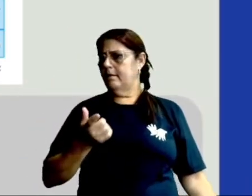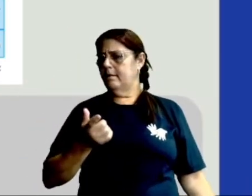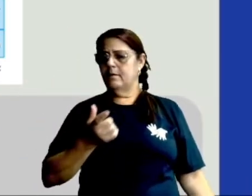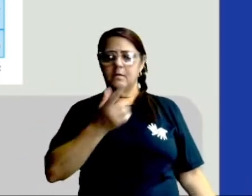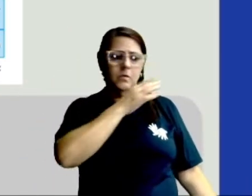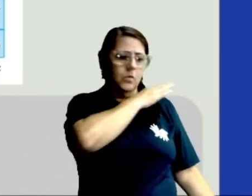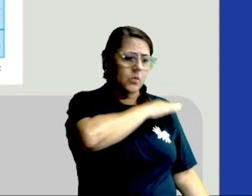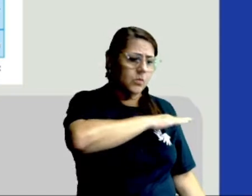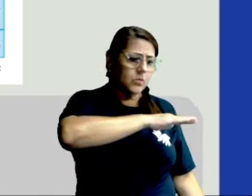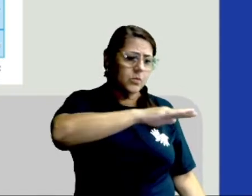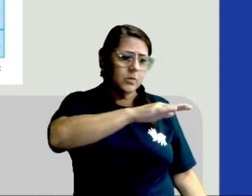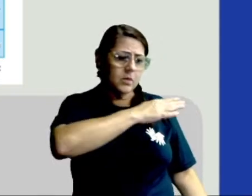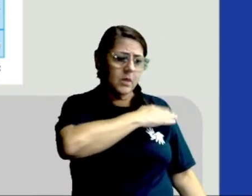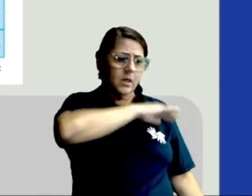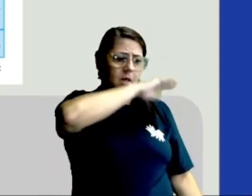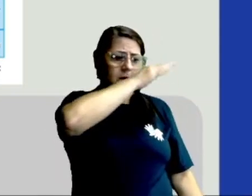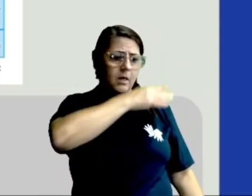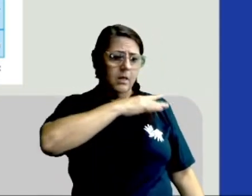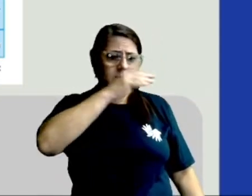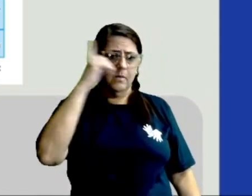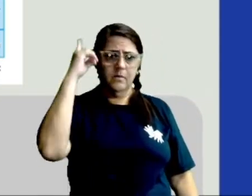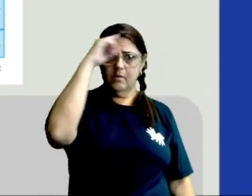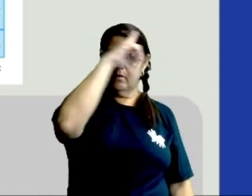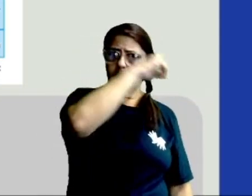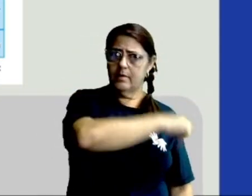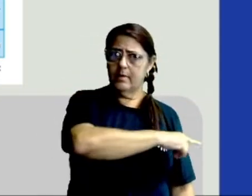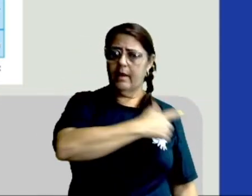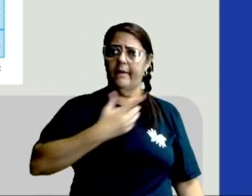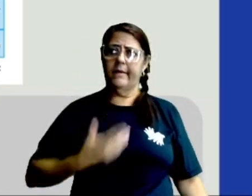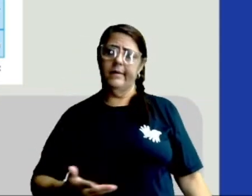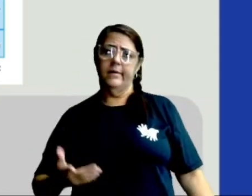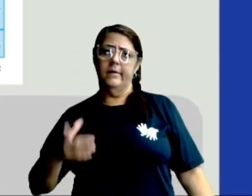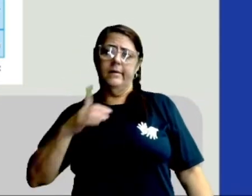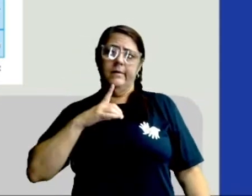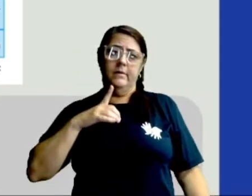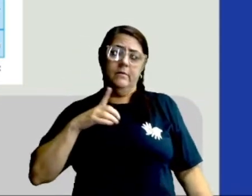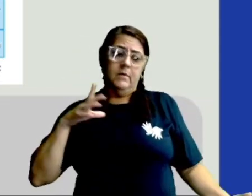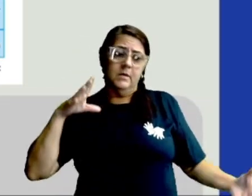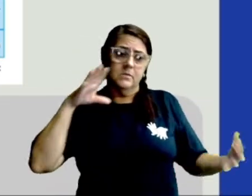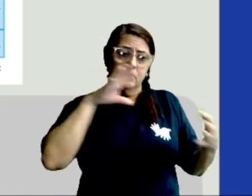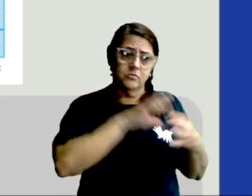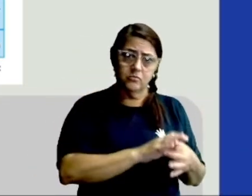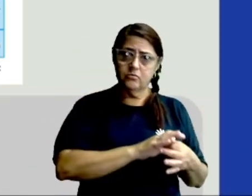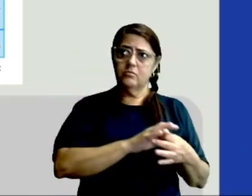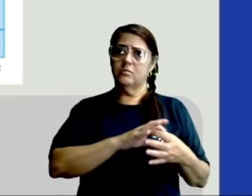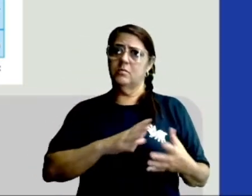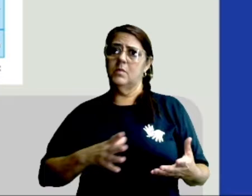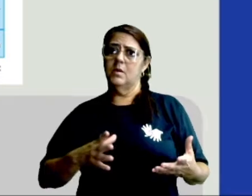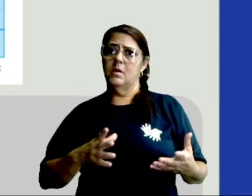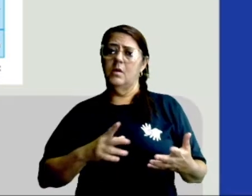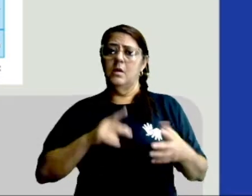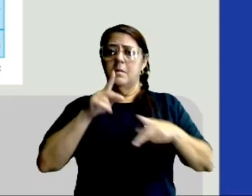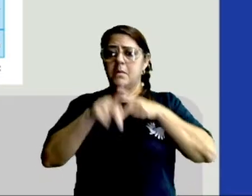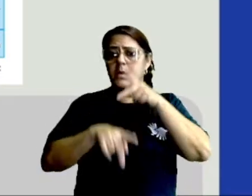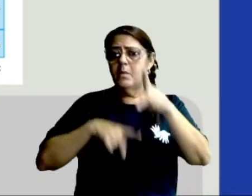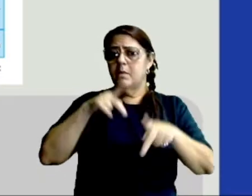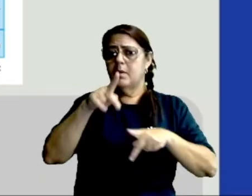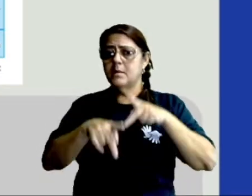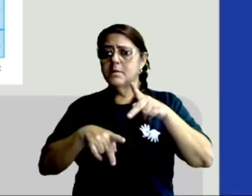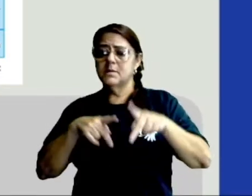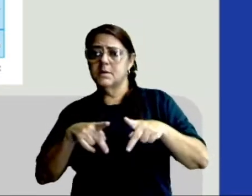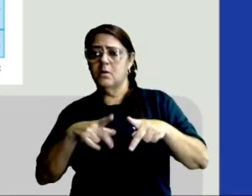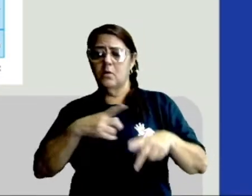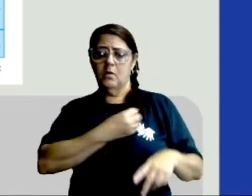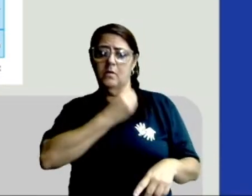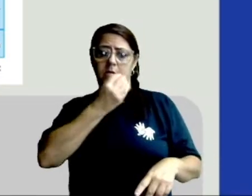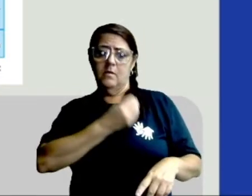Mar Negro, que causavam grandes dificuldades de que houvesse uma integração entre a população que